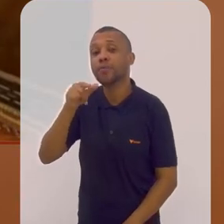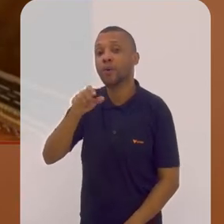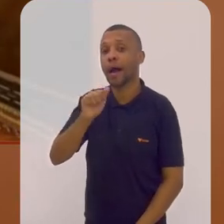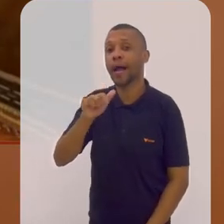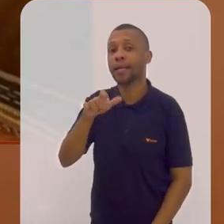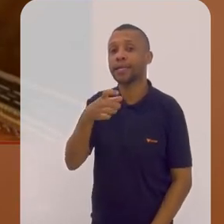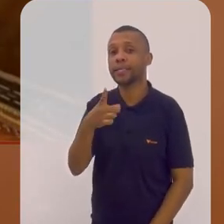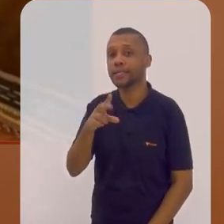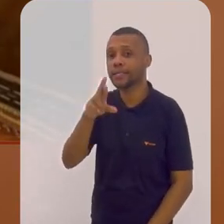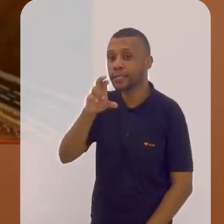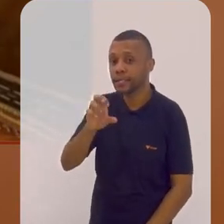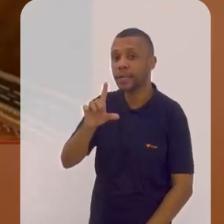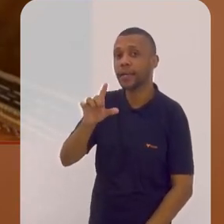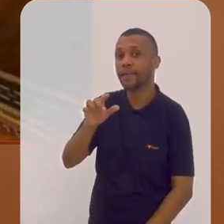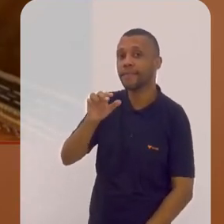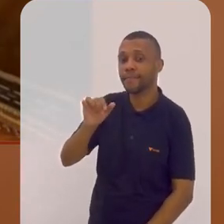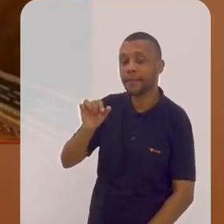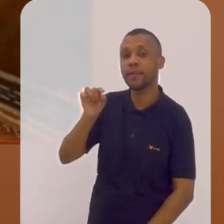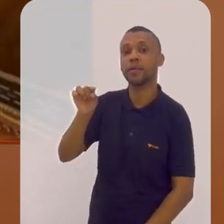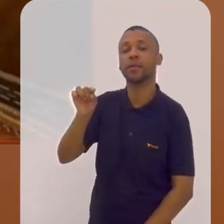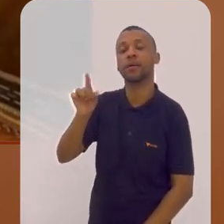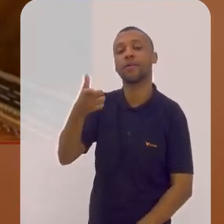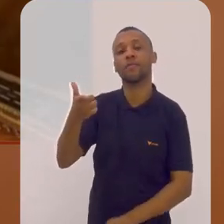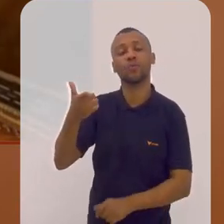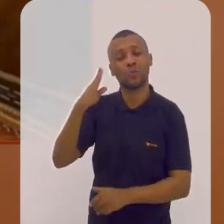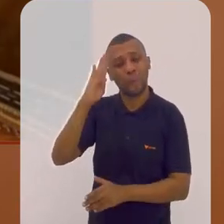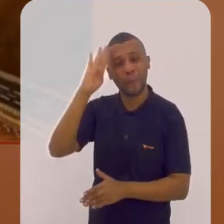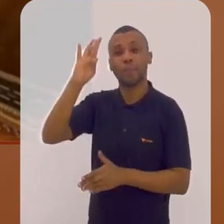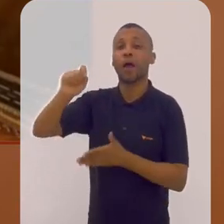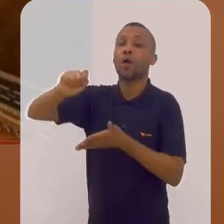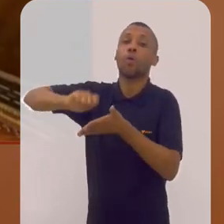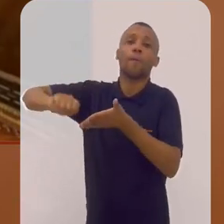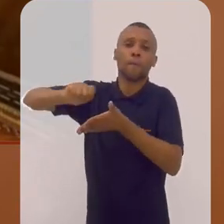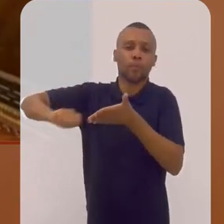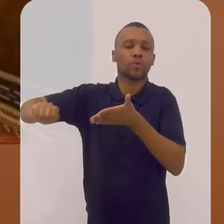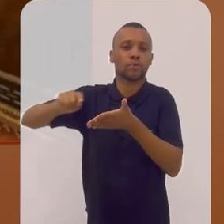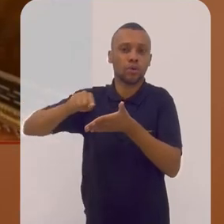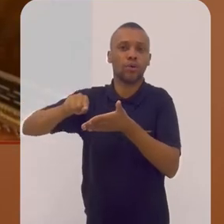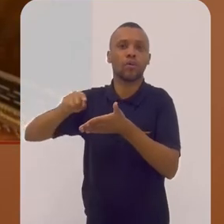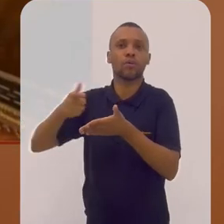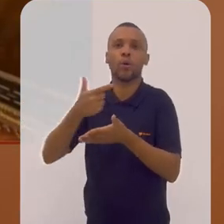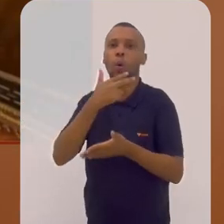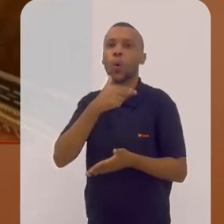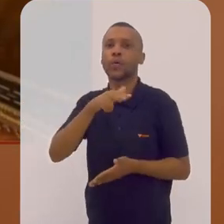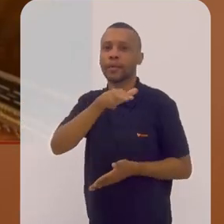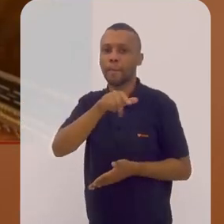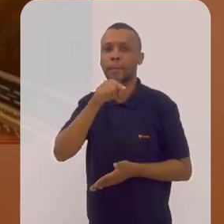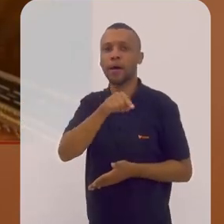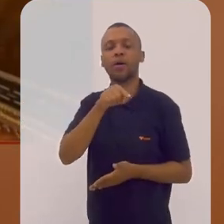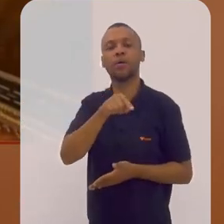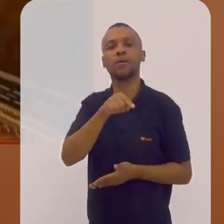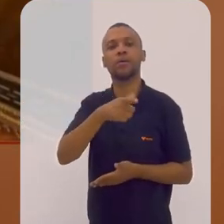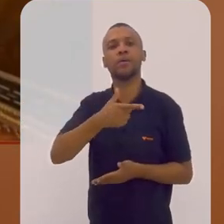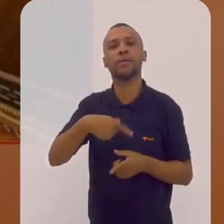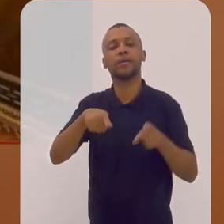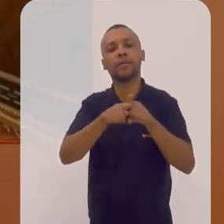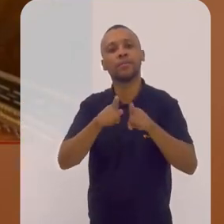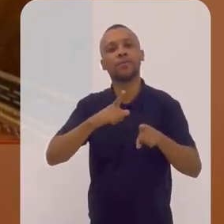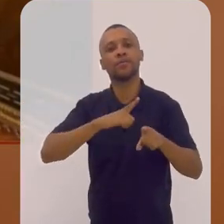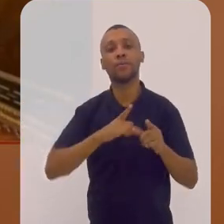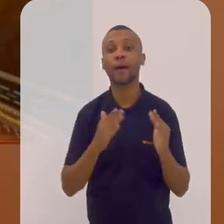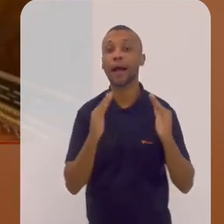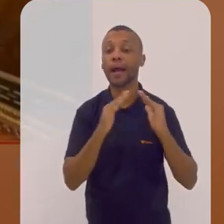Alexandre Levi, que foi um dos maiores compositores paulistas da virada do século XX. O irmão Luiz Levi, eles inclusive tinham uma